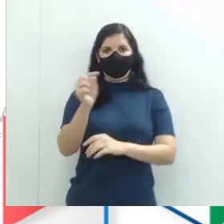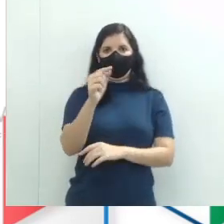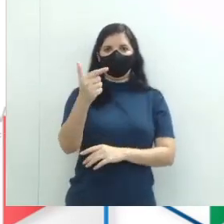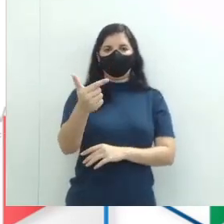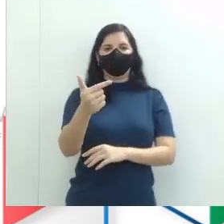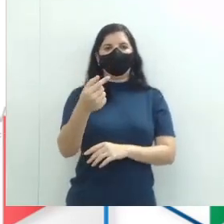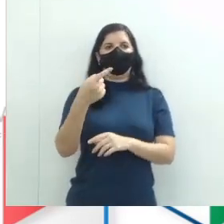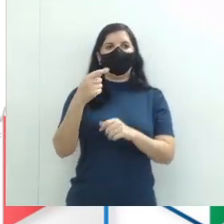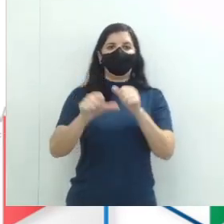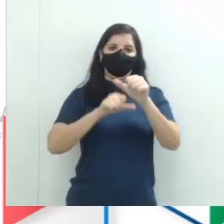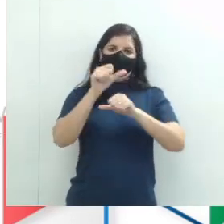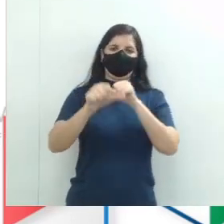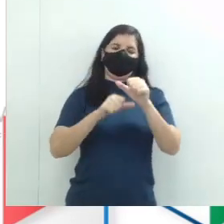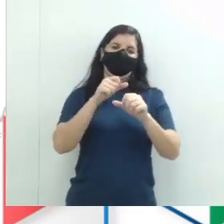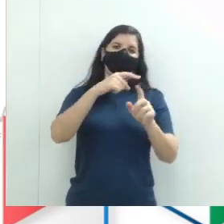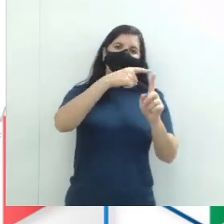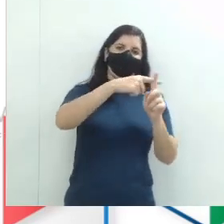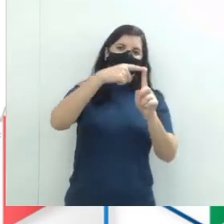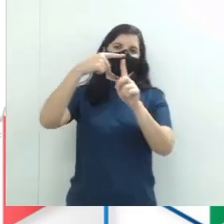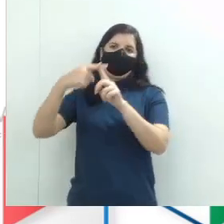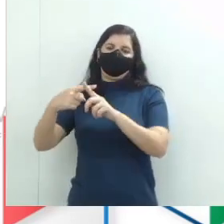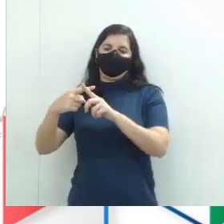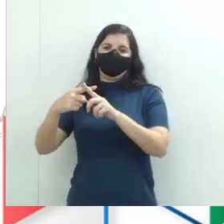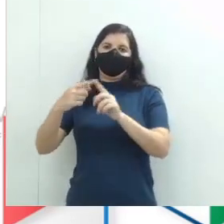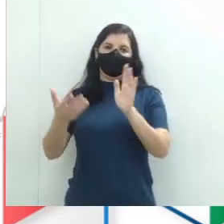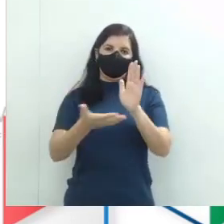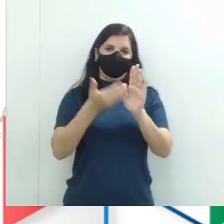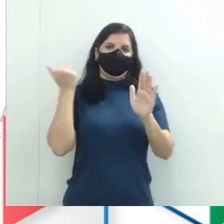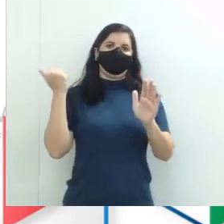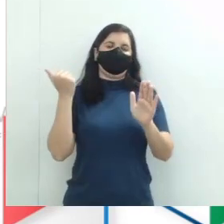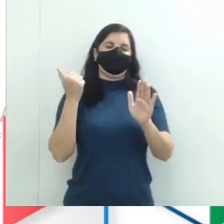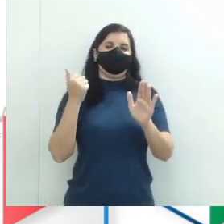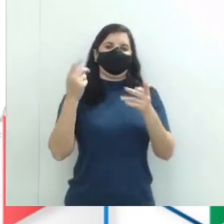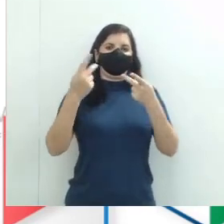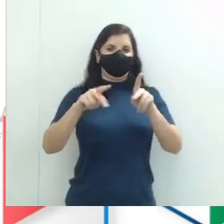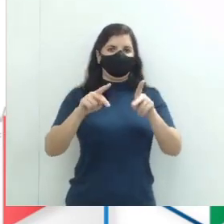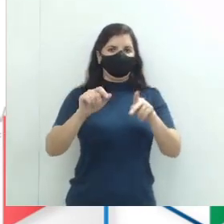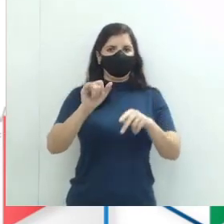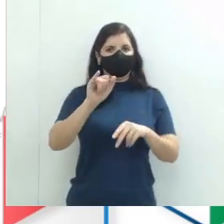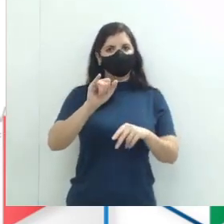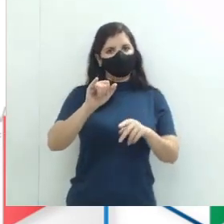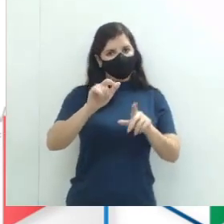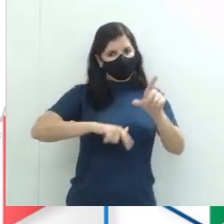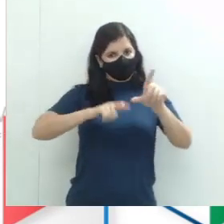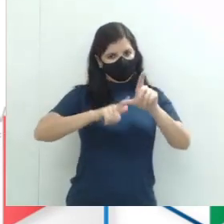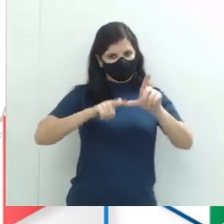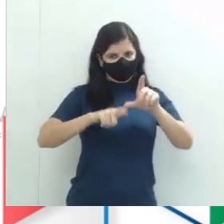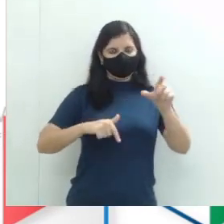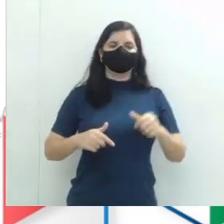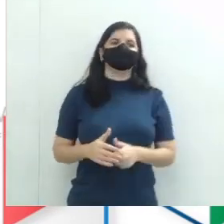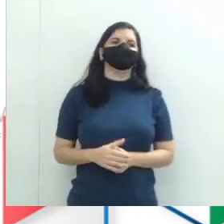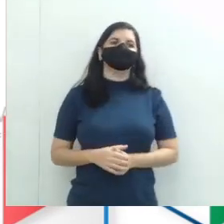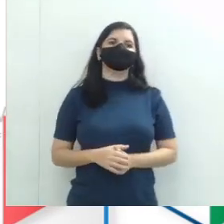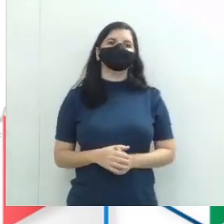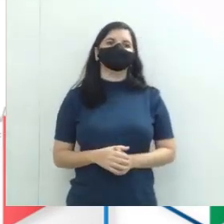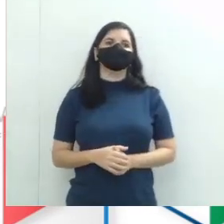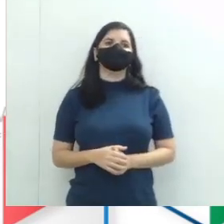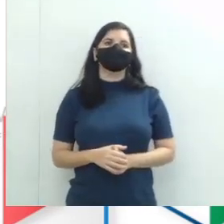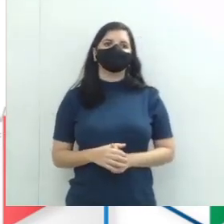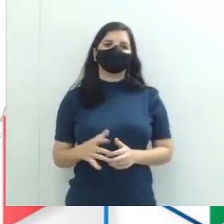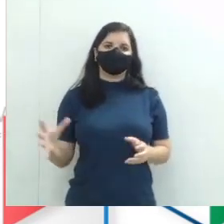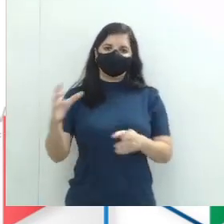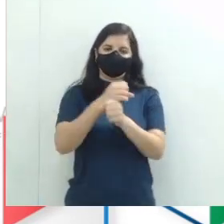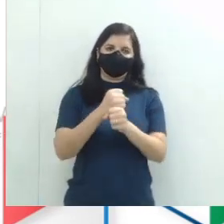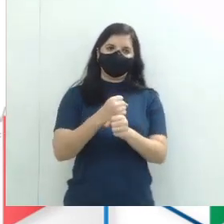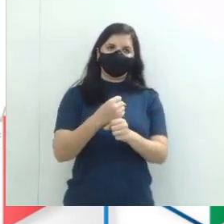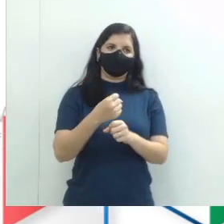fazer isso? Para poder somar e eliminar uma das minhas incógnitas de início, tá? Multiplicar por menos 2, eu